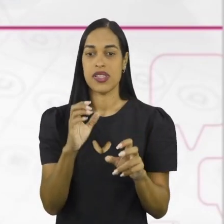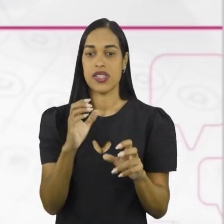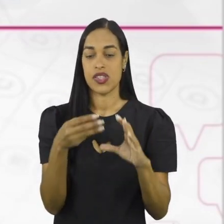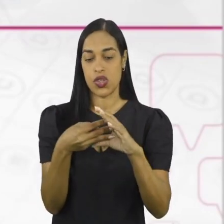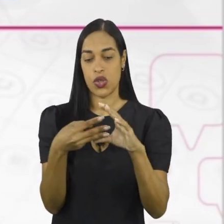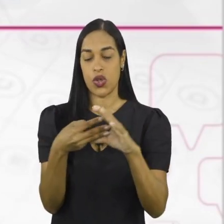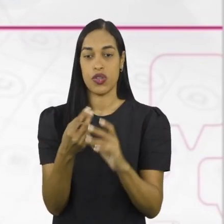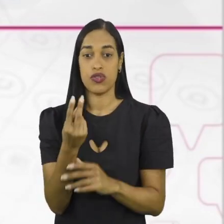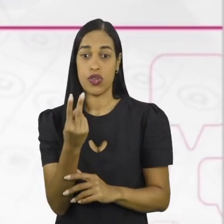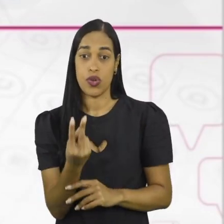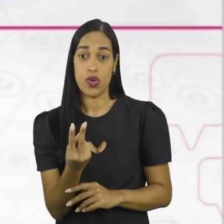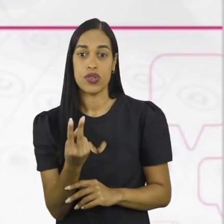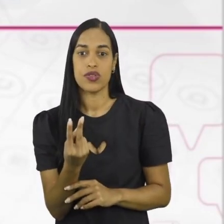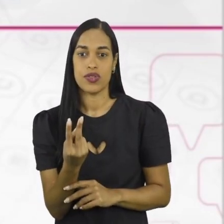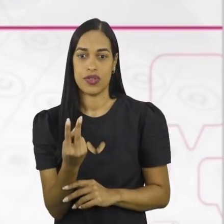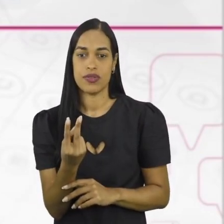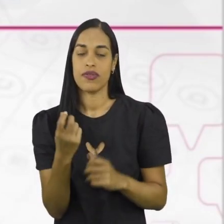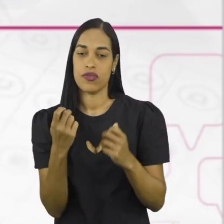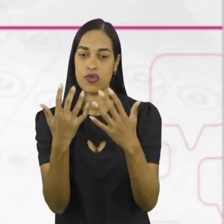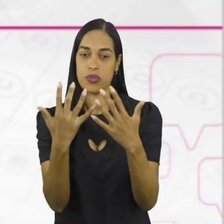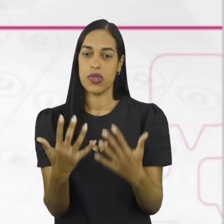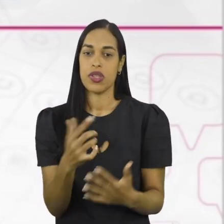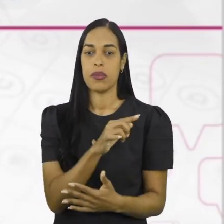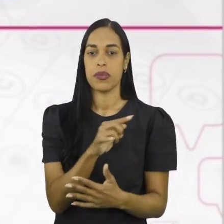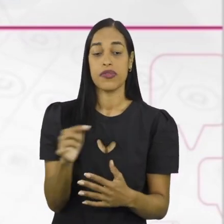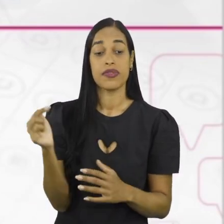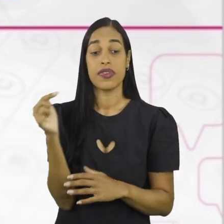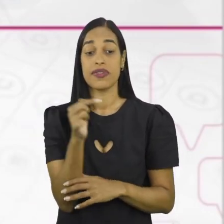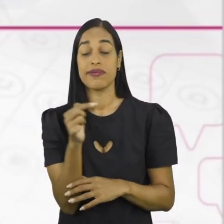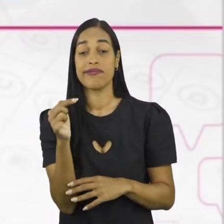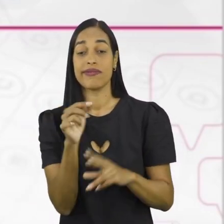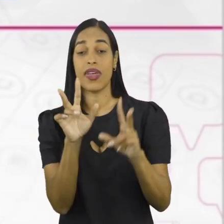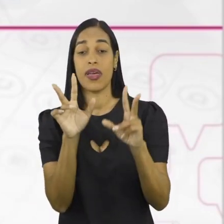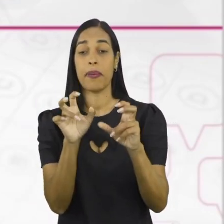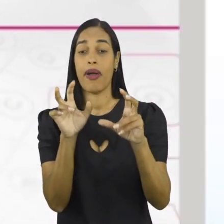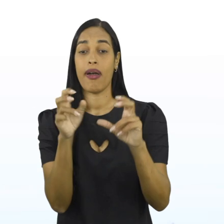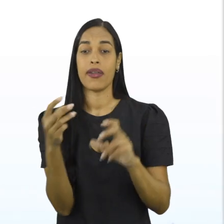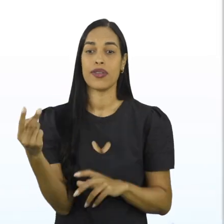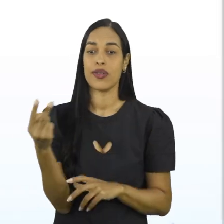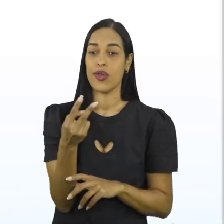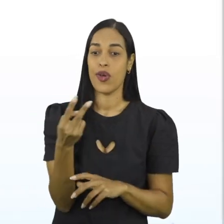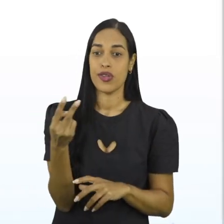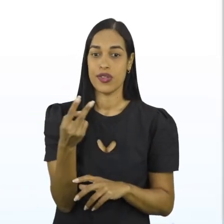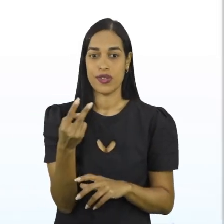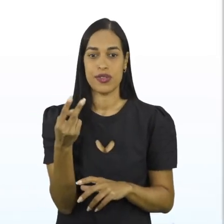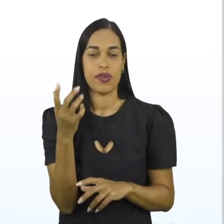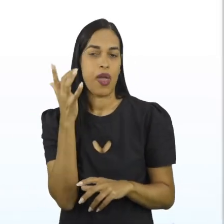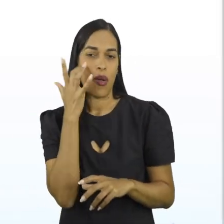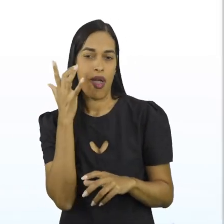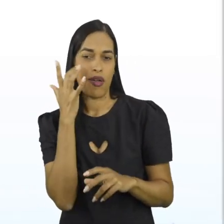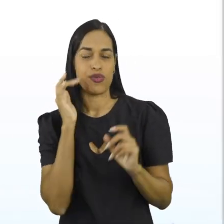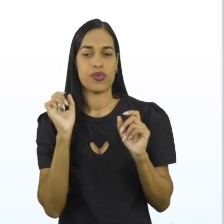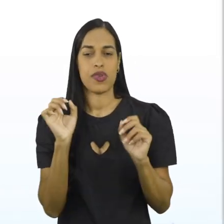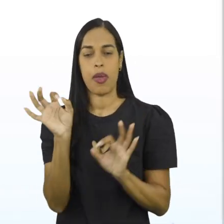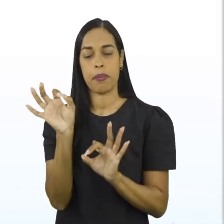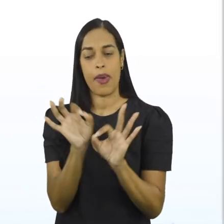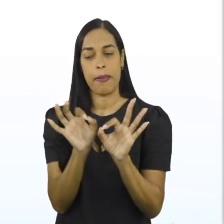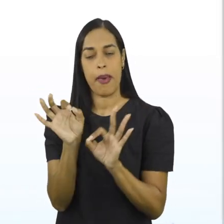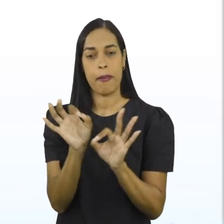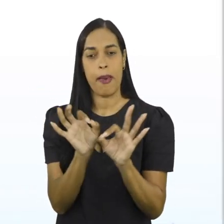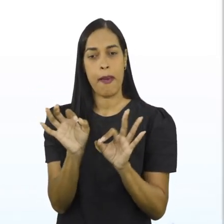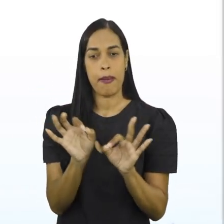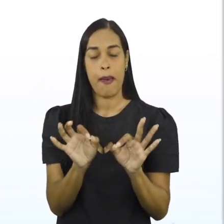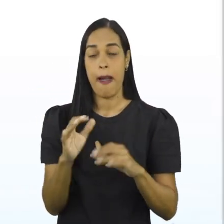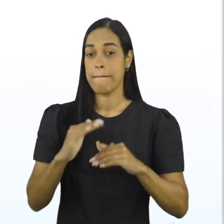E olha, eu não poderia deixar de falar para vocês, nessa parte 2, sobre, eu acho que as estruturas que mais